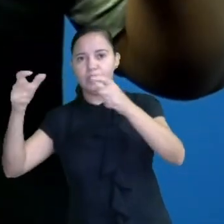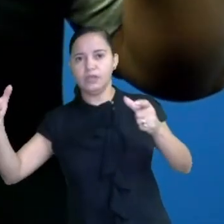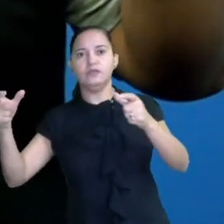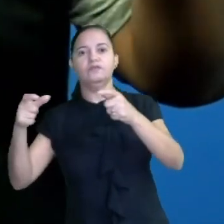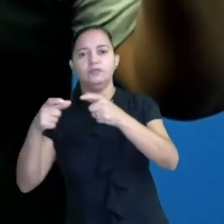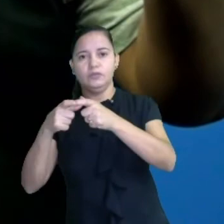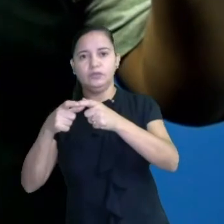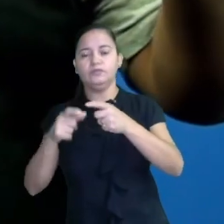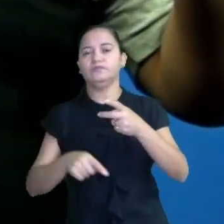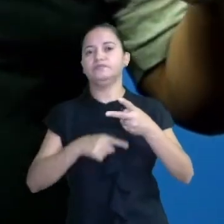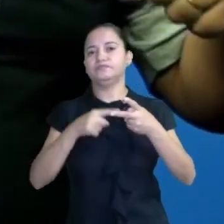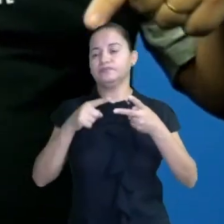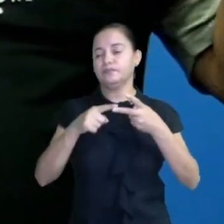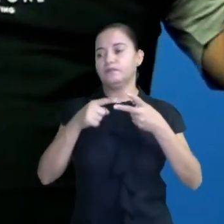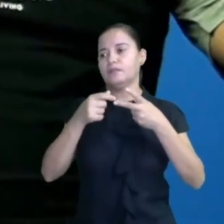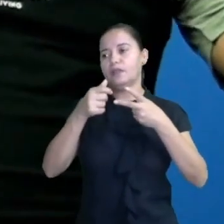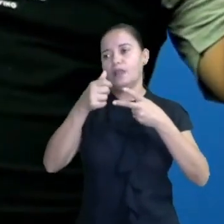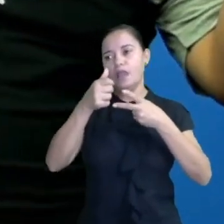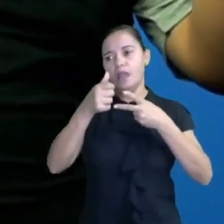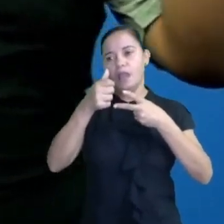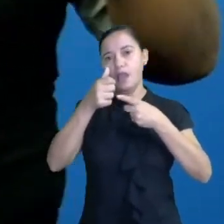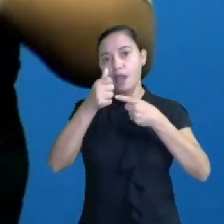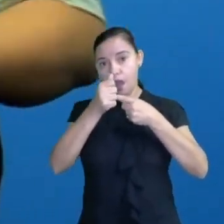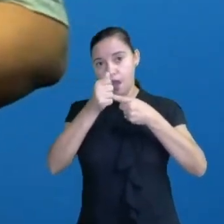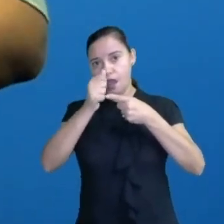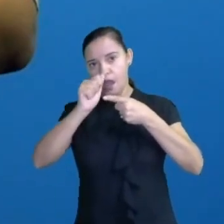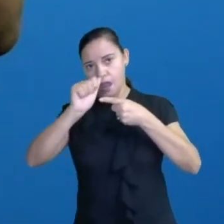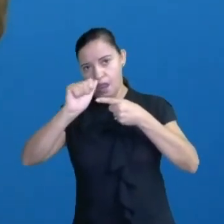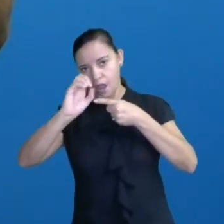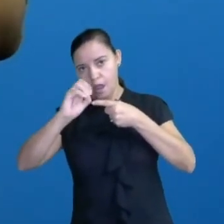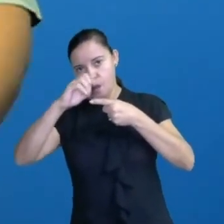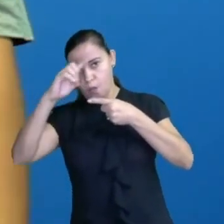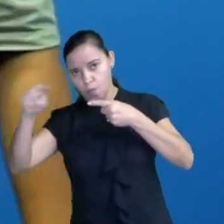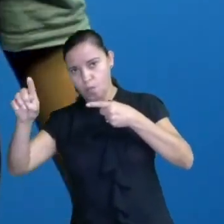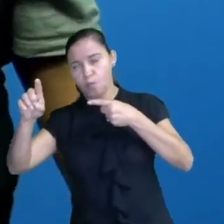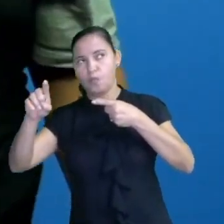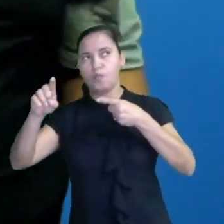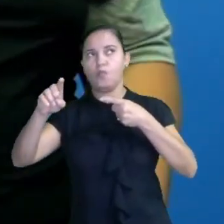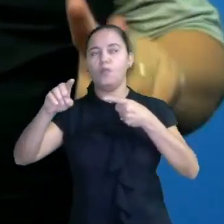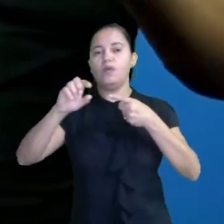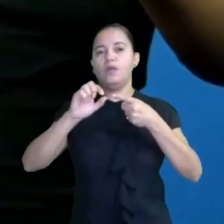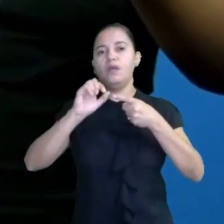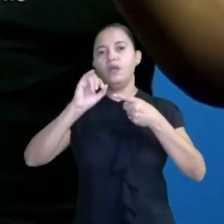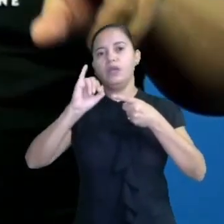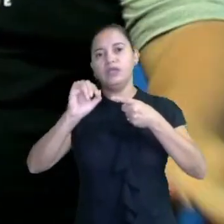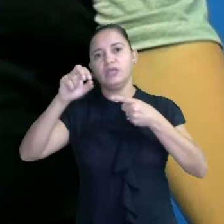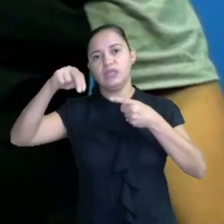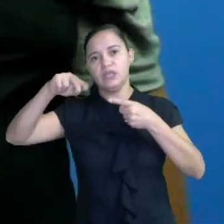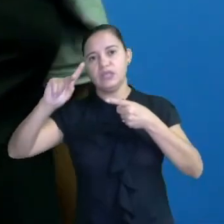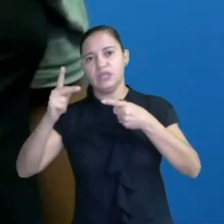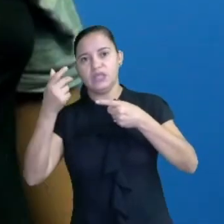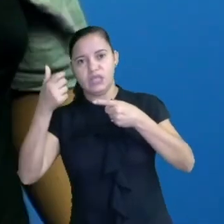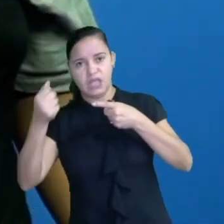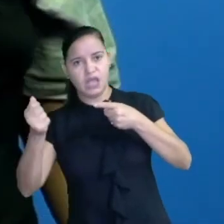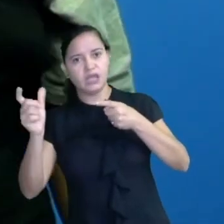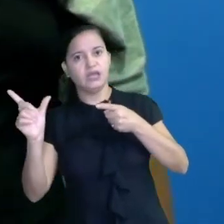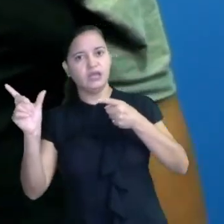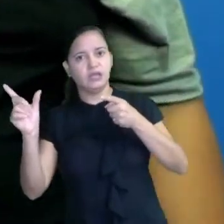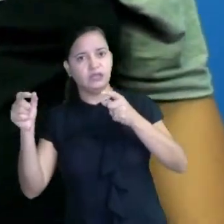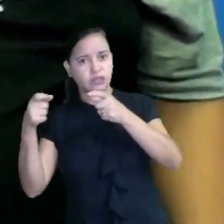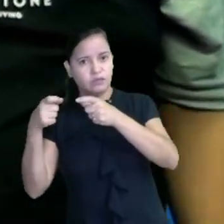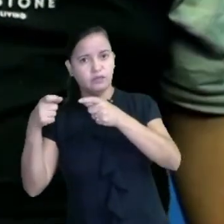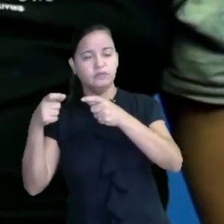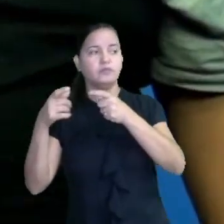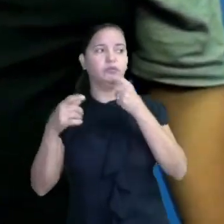Ão, né? No caso do sufixo ão, será aumentativo. Inha será diminutivo. Já trabalhamos dois aqui. Vamos para o